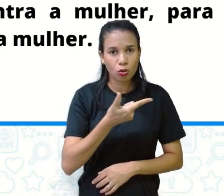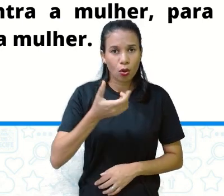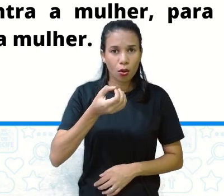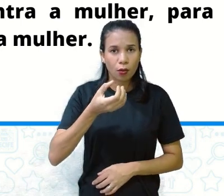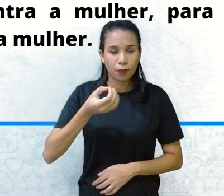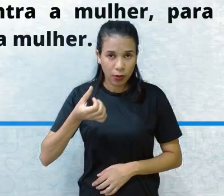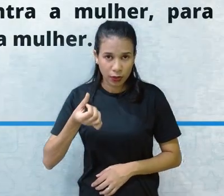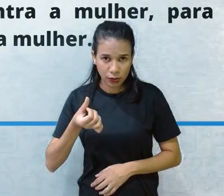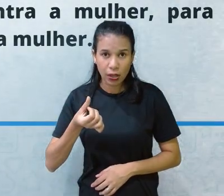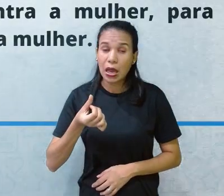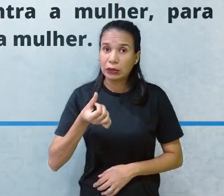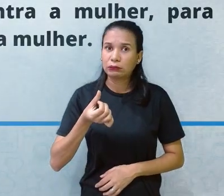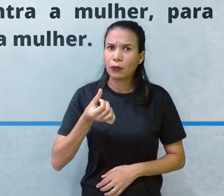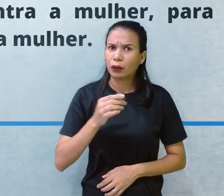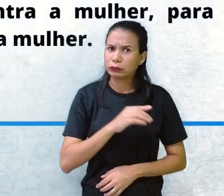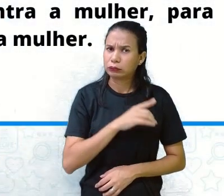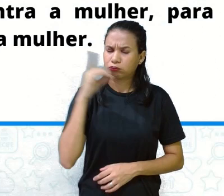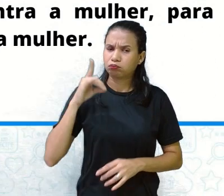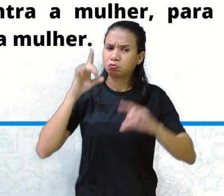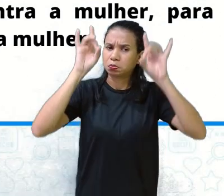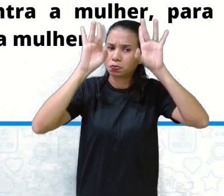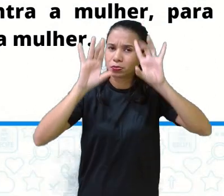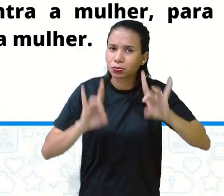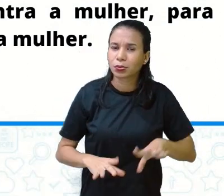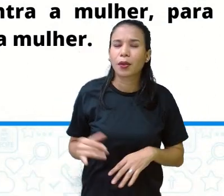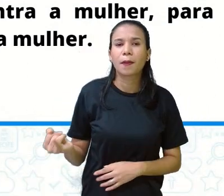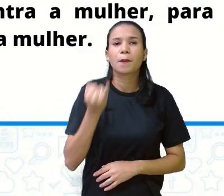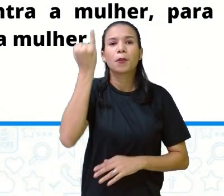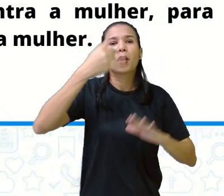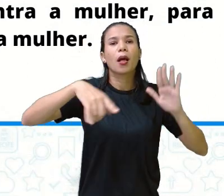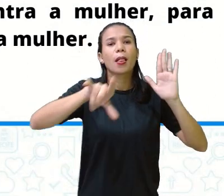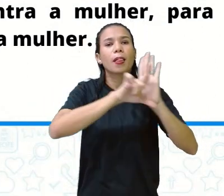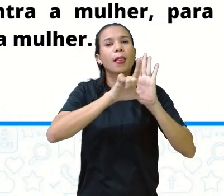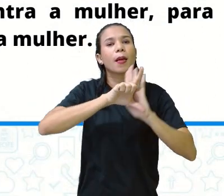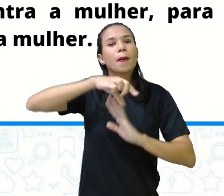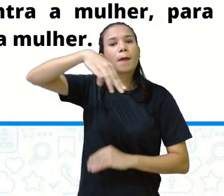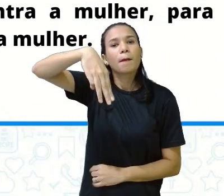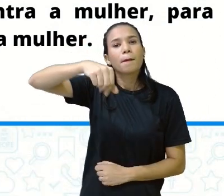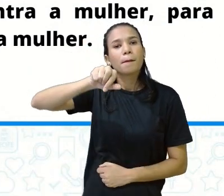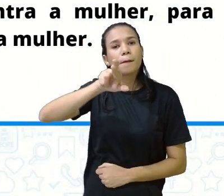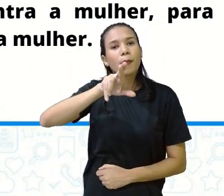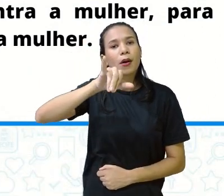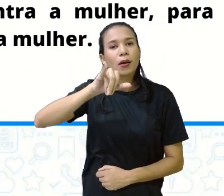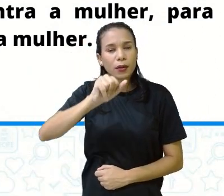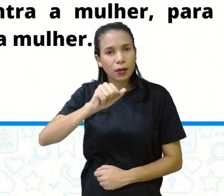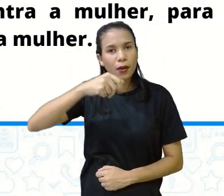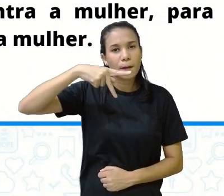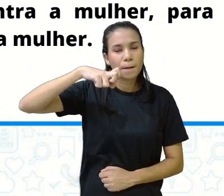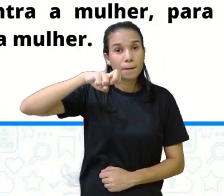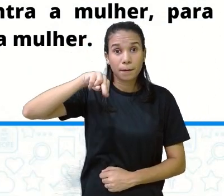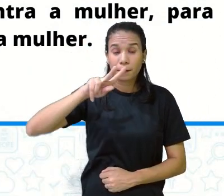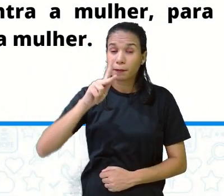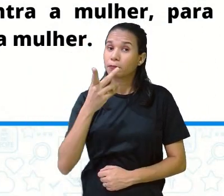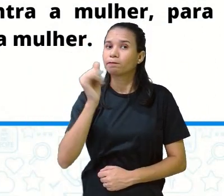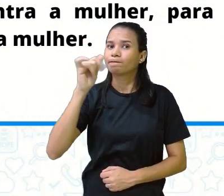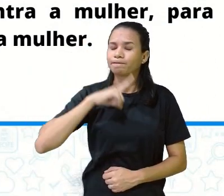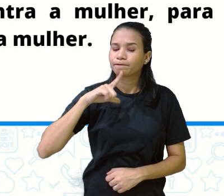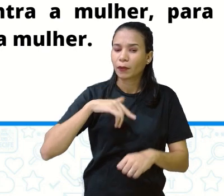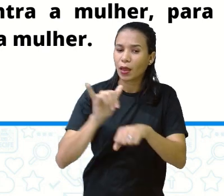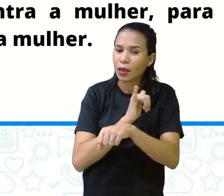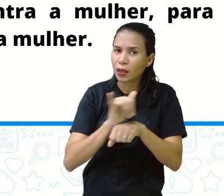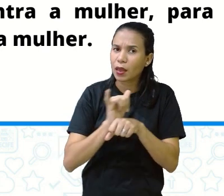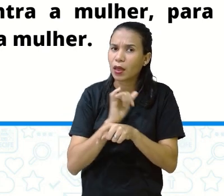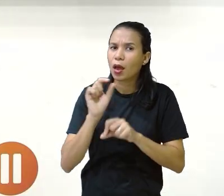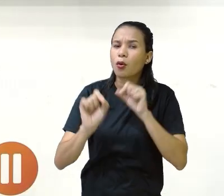uma data emblemática, que foi criada a Lei Maria da Penha, que cria mecanismos para coibir, ou seja,